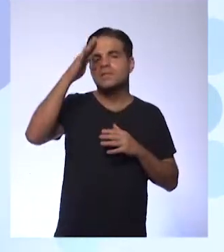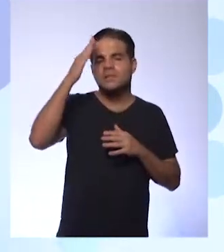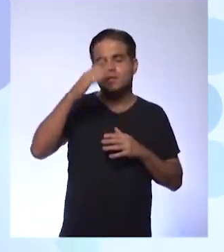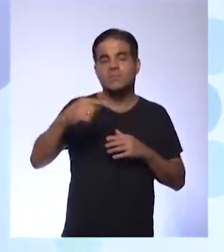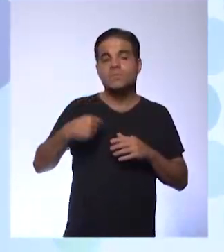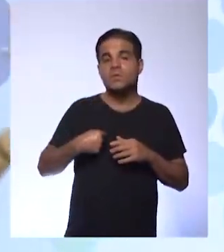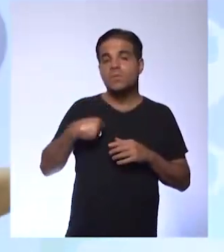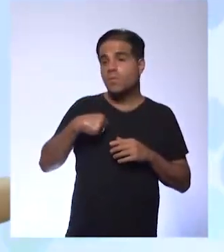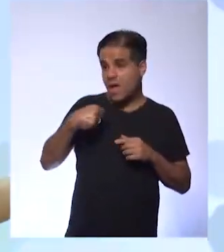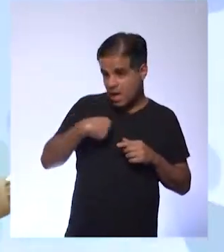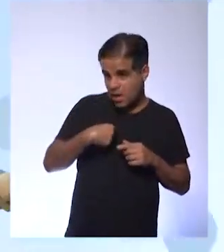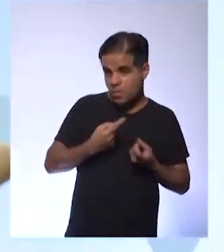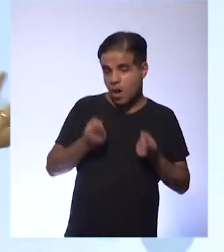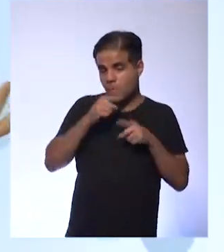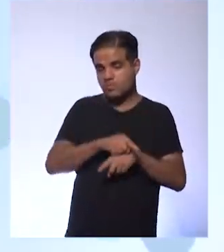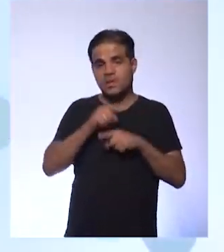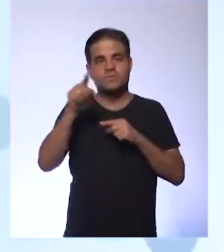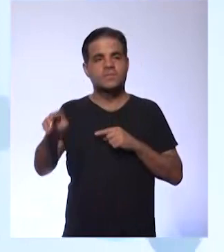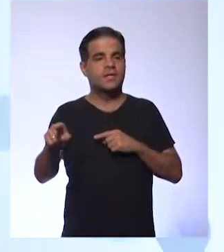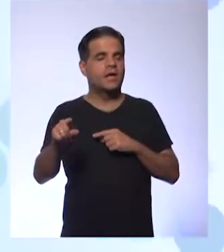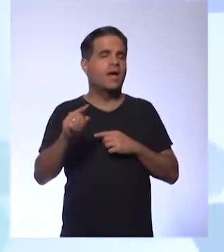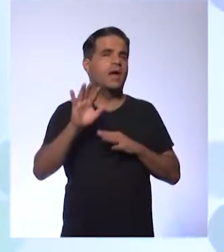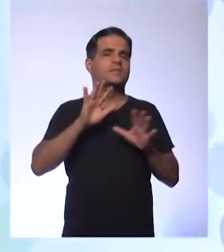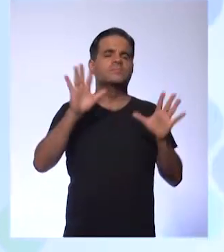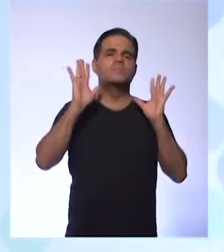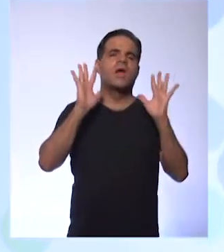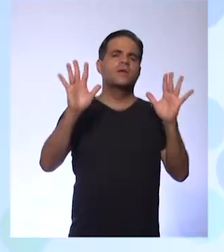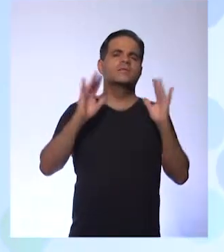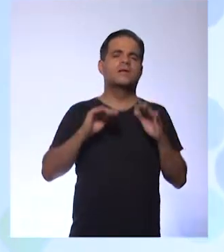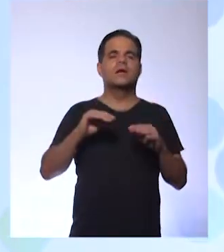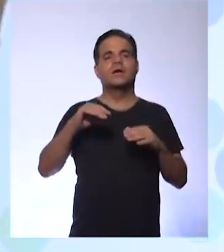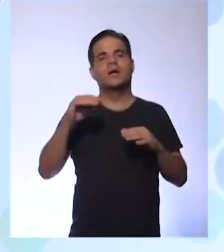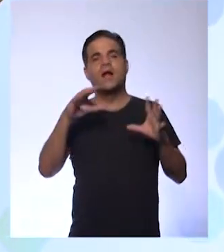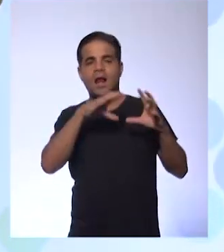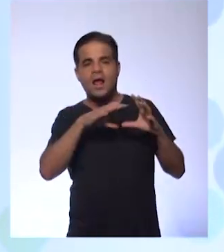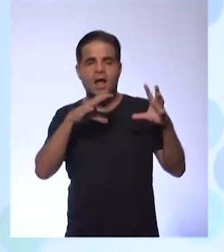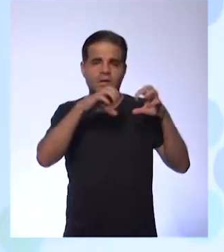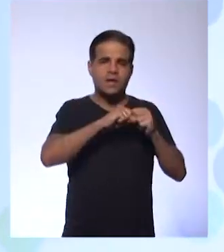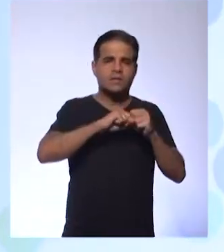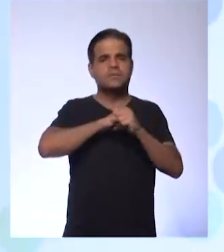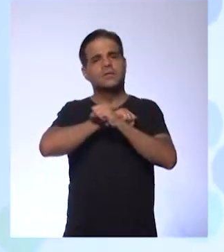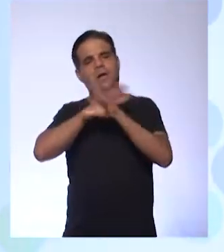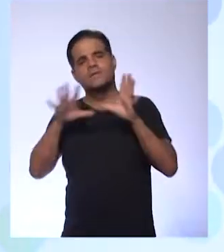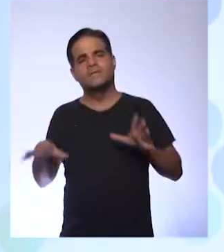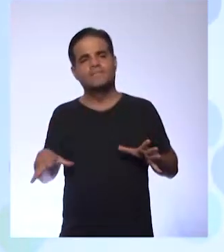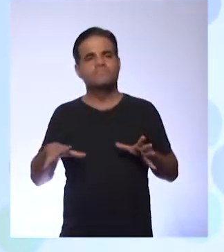é contrário de você, não é? Às vezes é Uhum. só pensar nos claro, escuro,